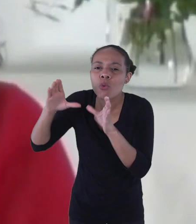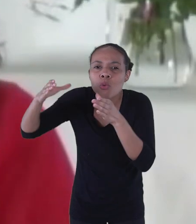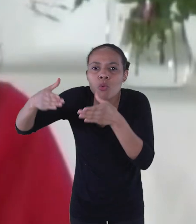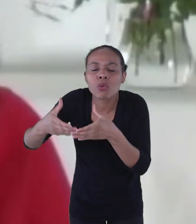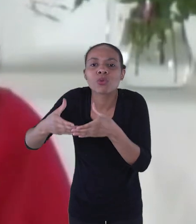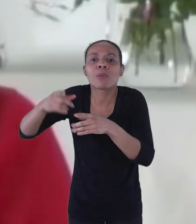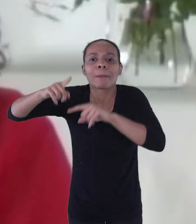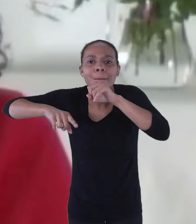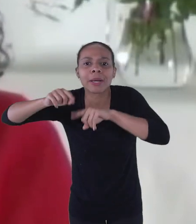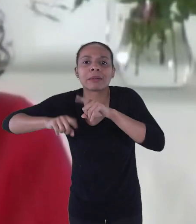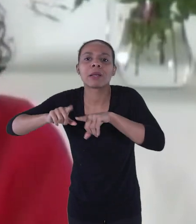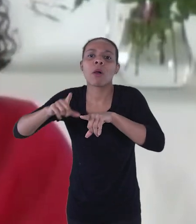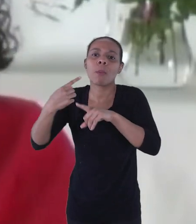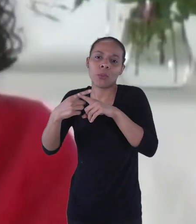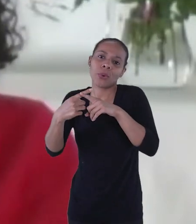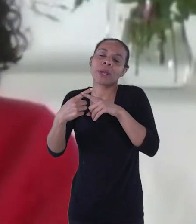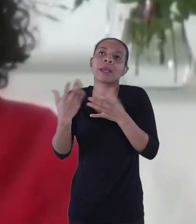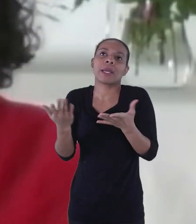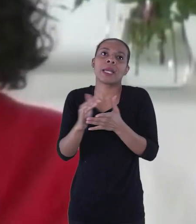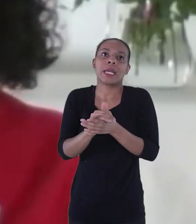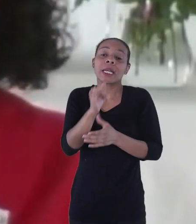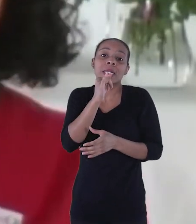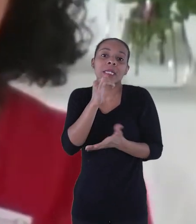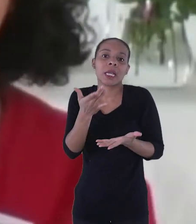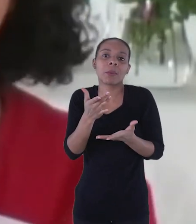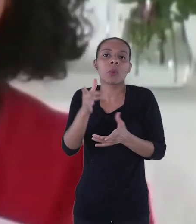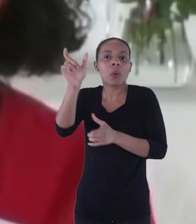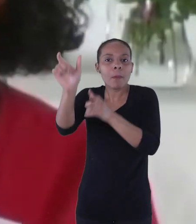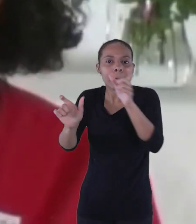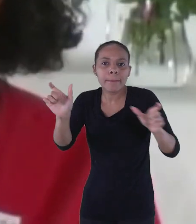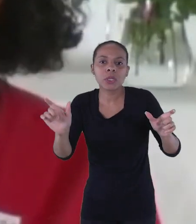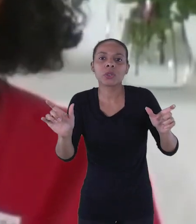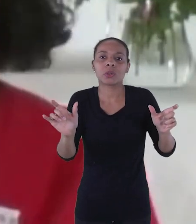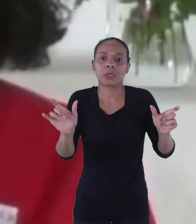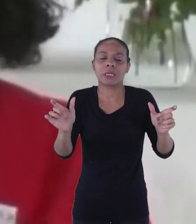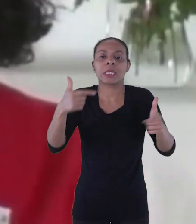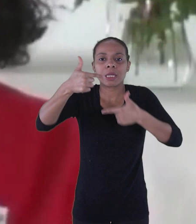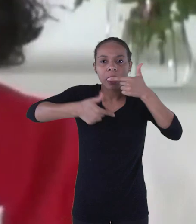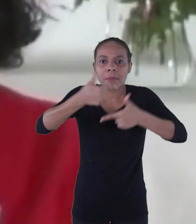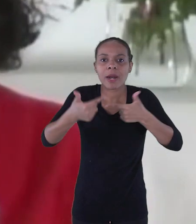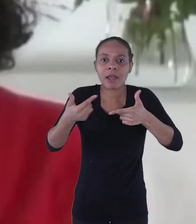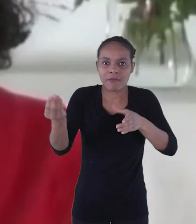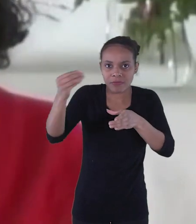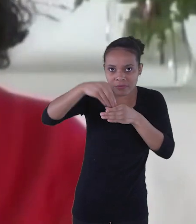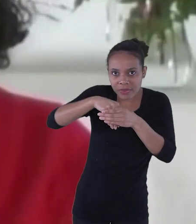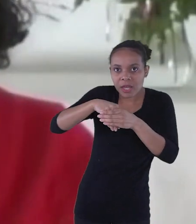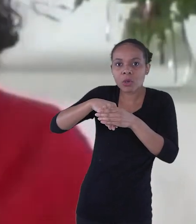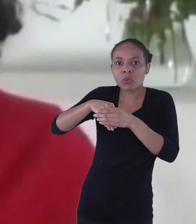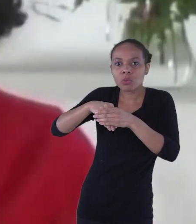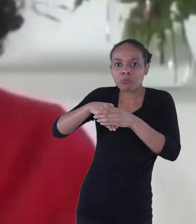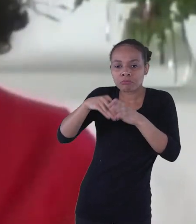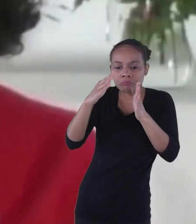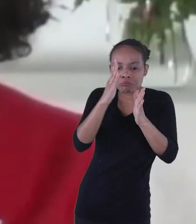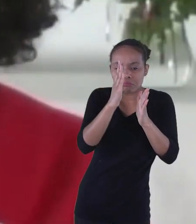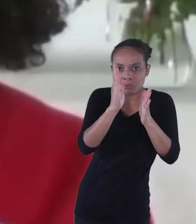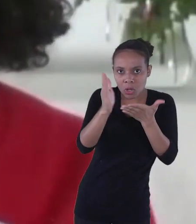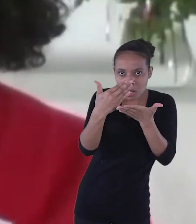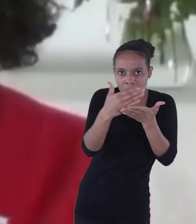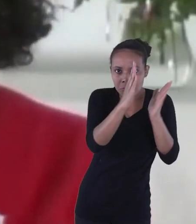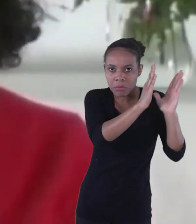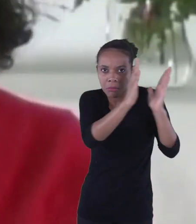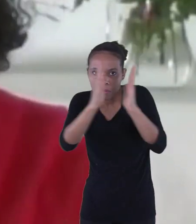uma das pessoas que trabalhavam na banca da Coppev, que organizava as obras literárias, era a